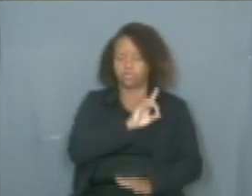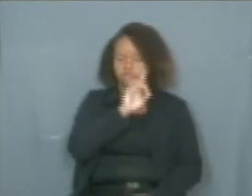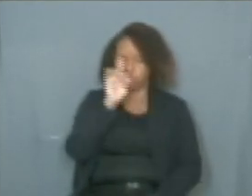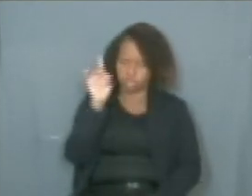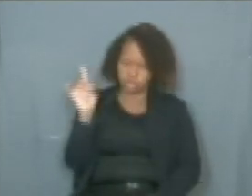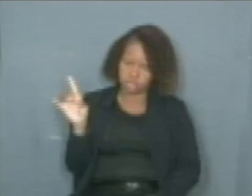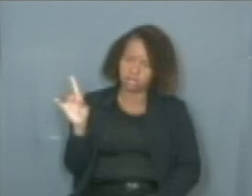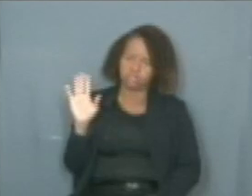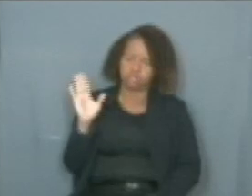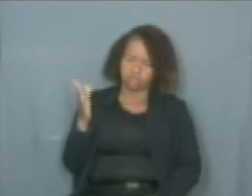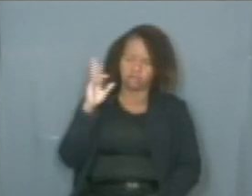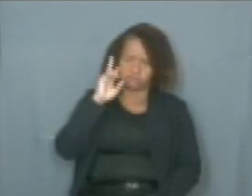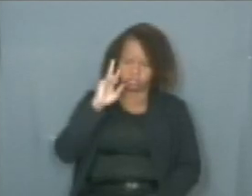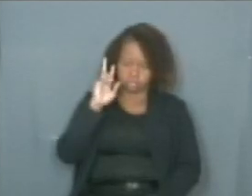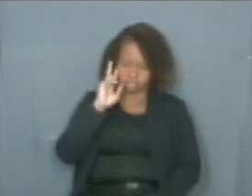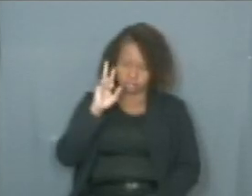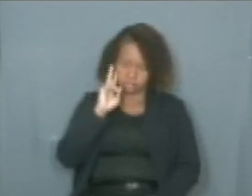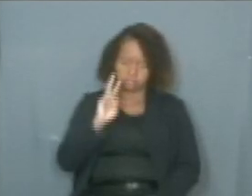muito relevante,